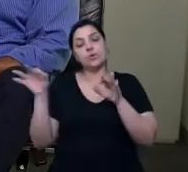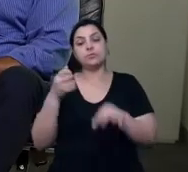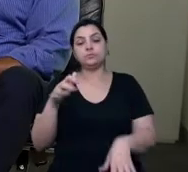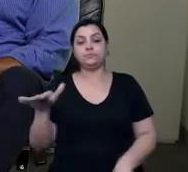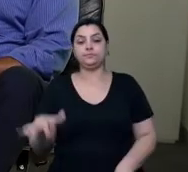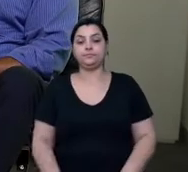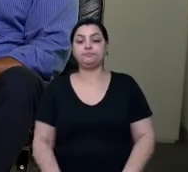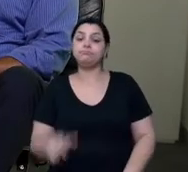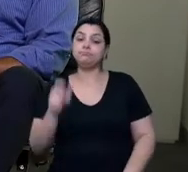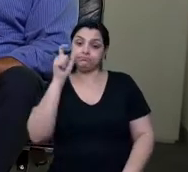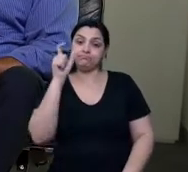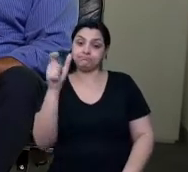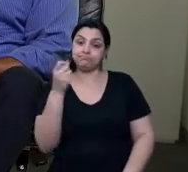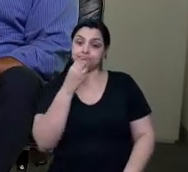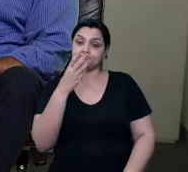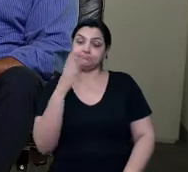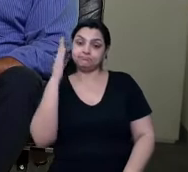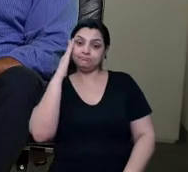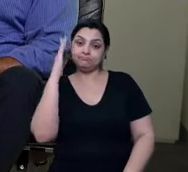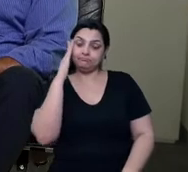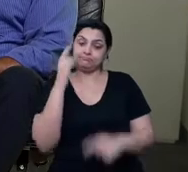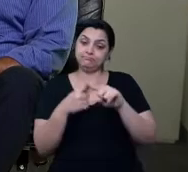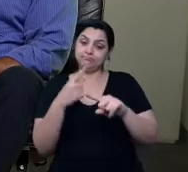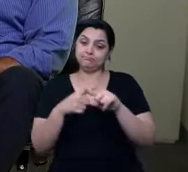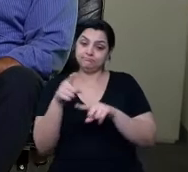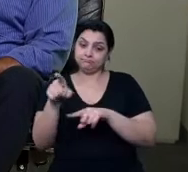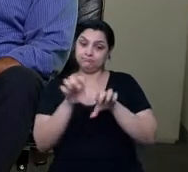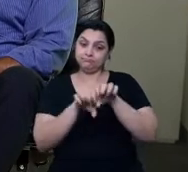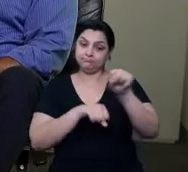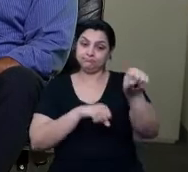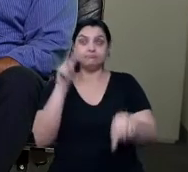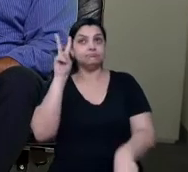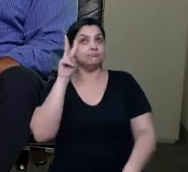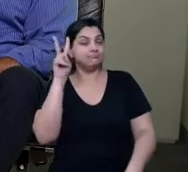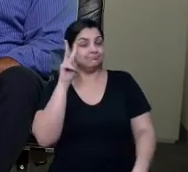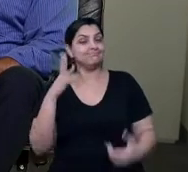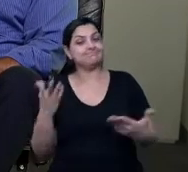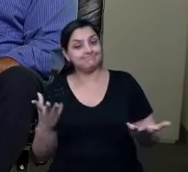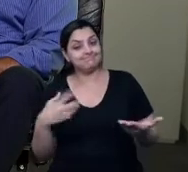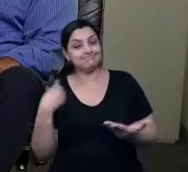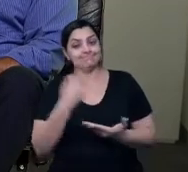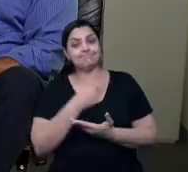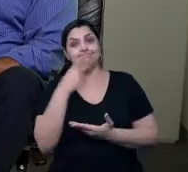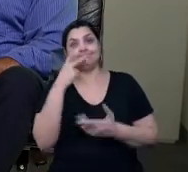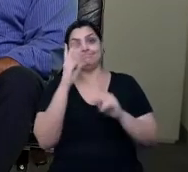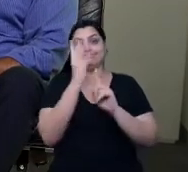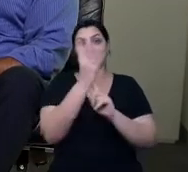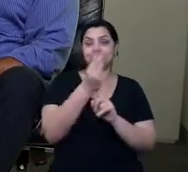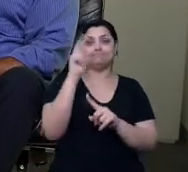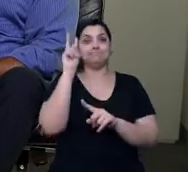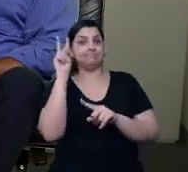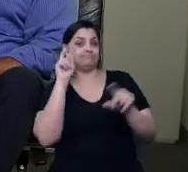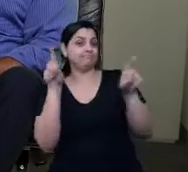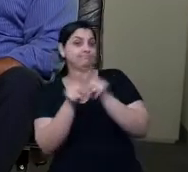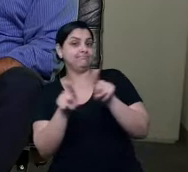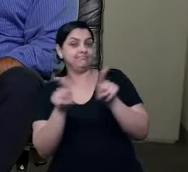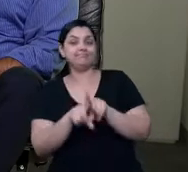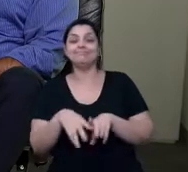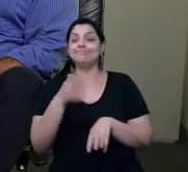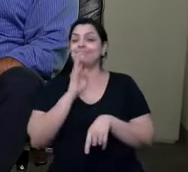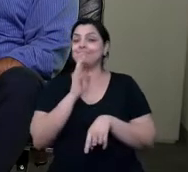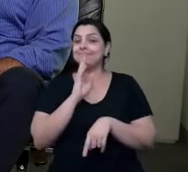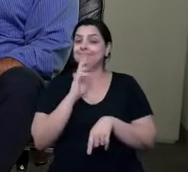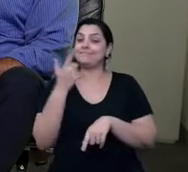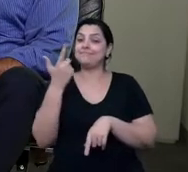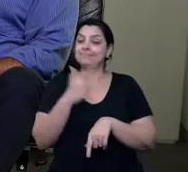bom saber isso, porque eu sei que você é formado em história, né? Então a gente vai falar sobre arte, sobre história e conhecer um pouquinho mais desse